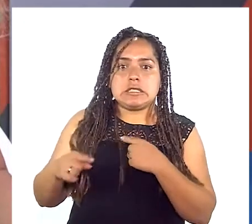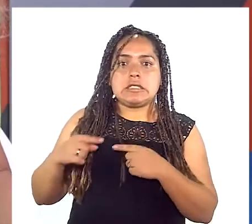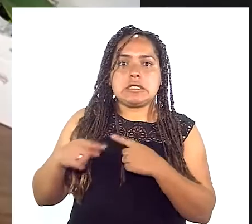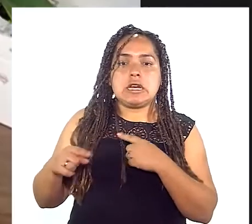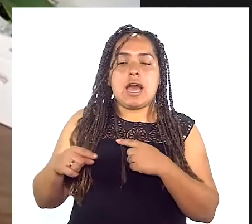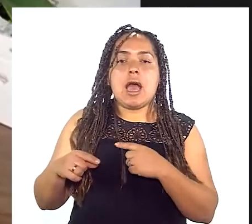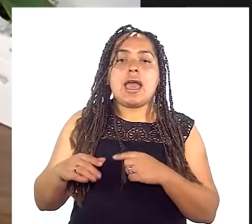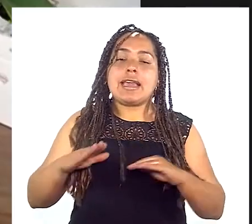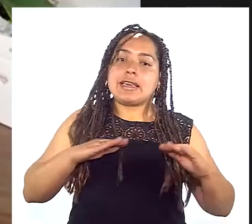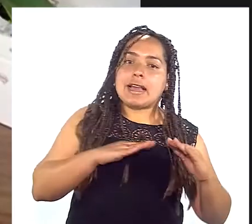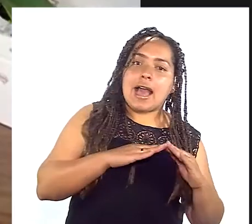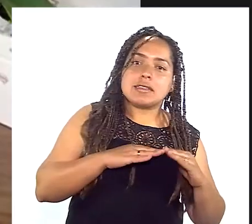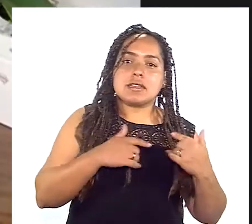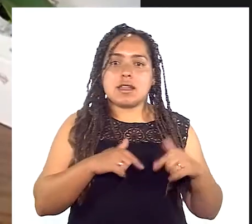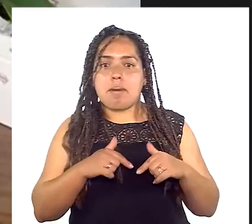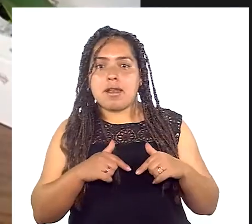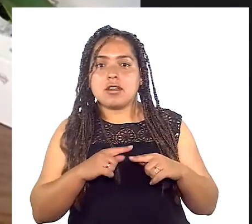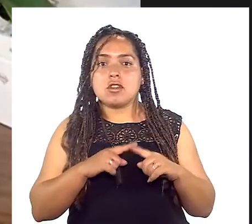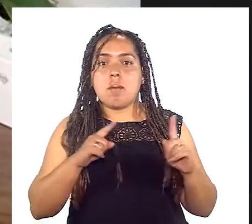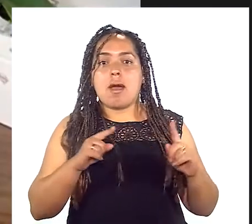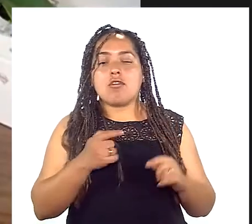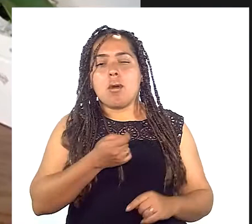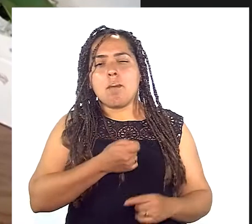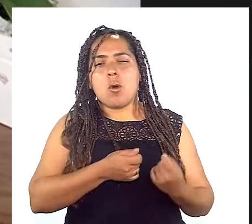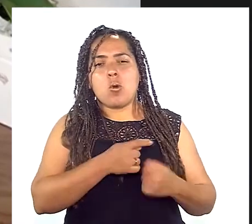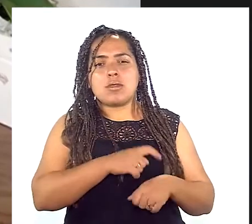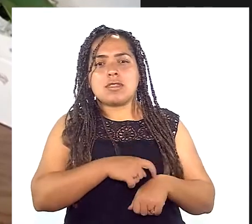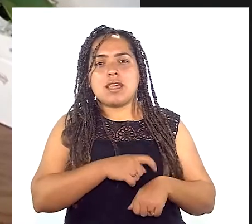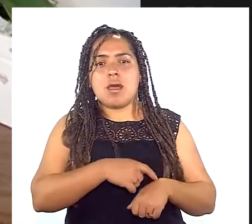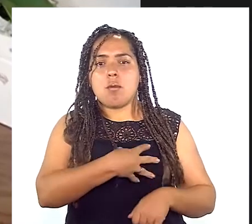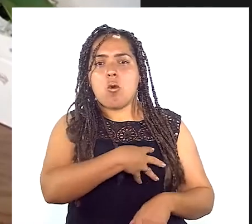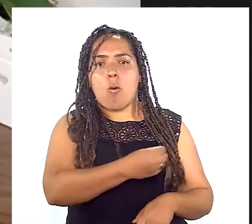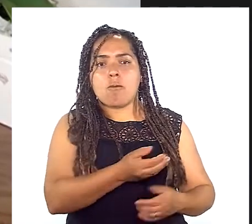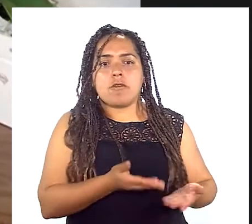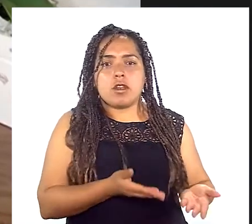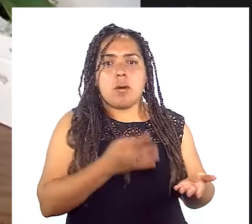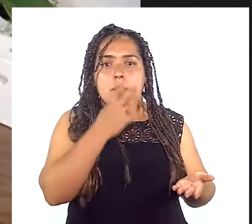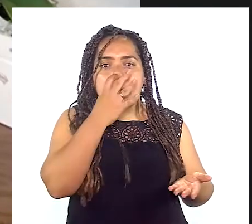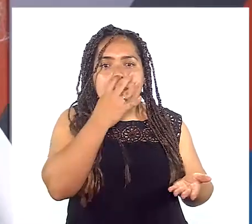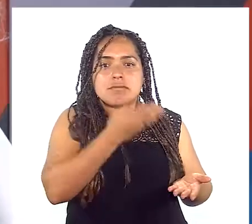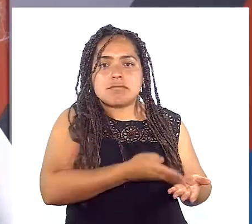outro quarto, aí a gente fica em casa, mas trabalhando, fica em casa, mas com pouco tempo com o filho. Como